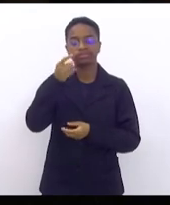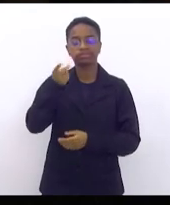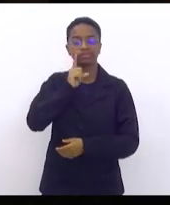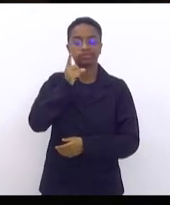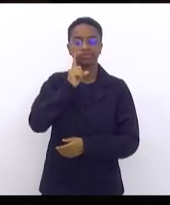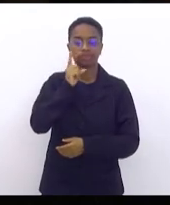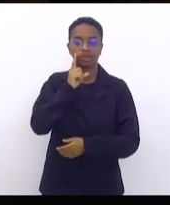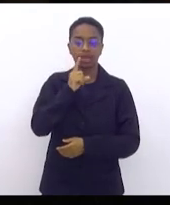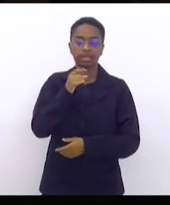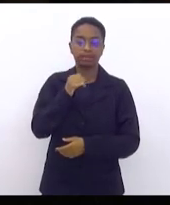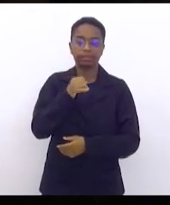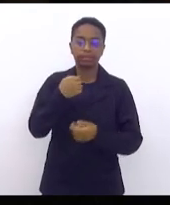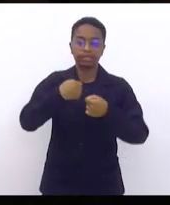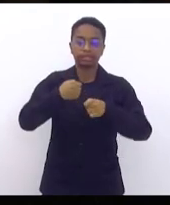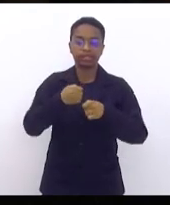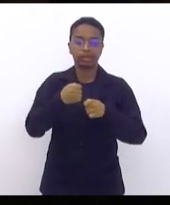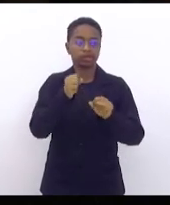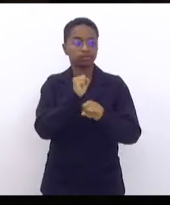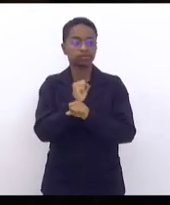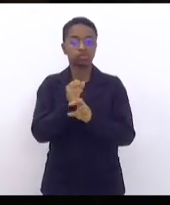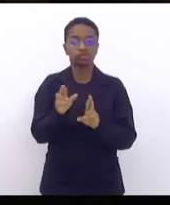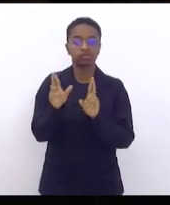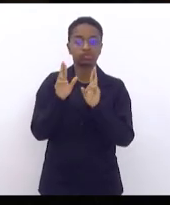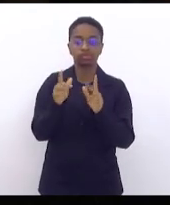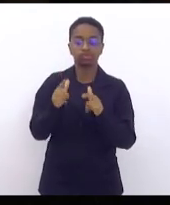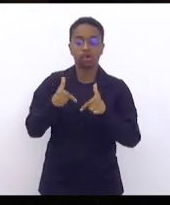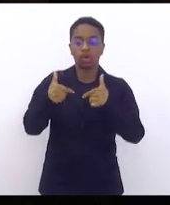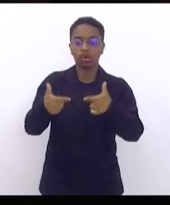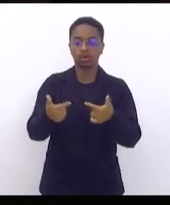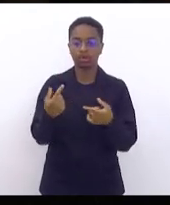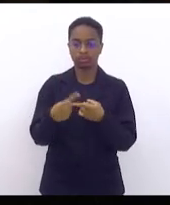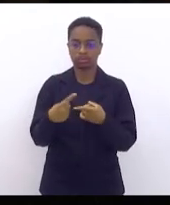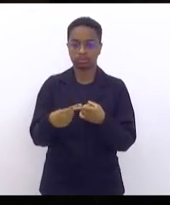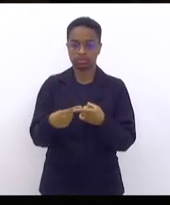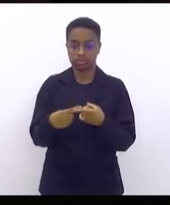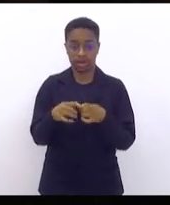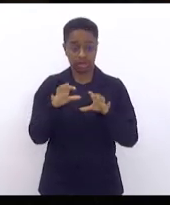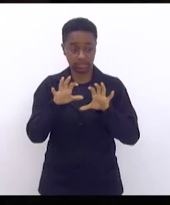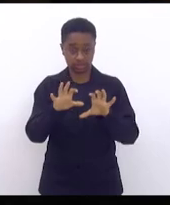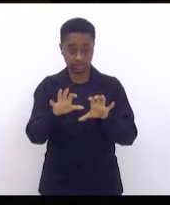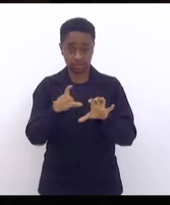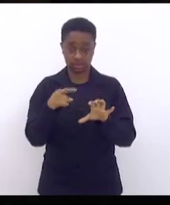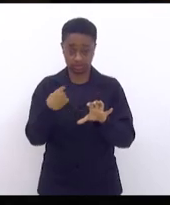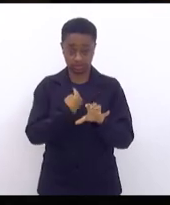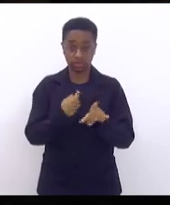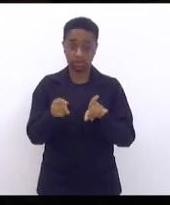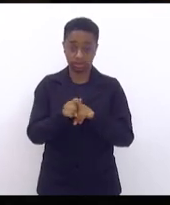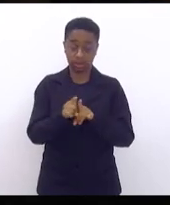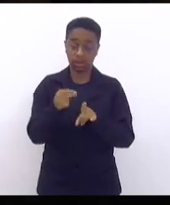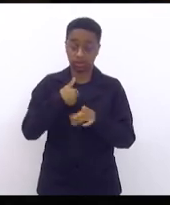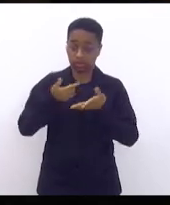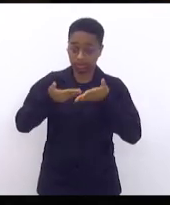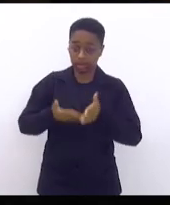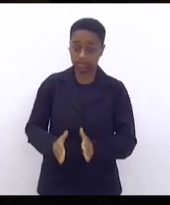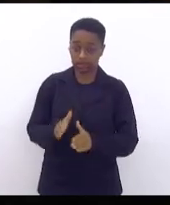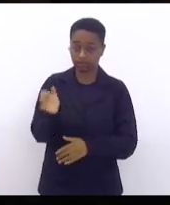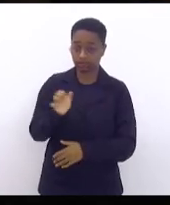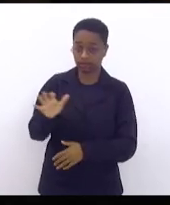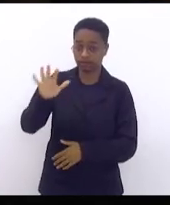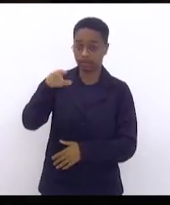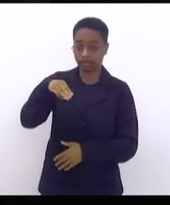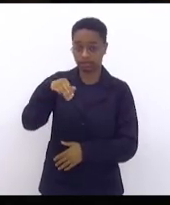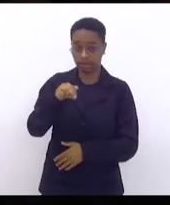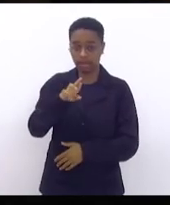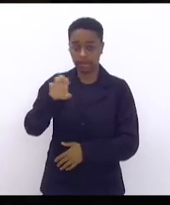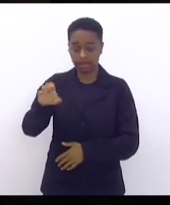qualquer sorte. É desse lugar que a gente, obviamente eu que sou cria da favela da Maré, uma